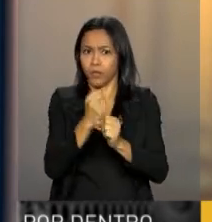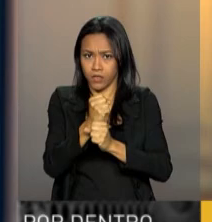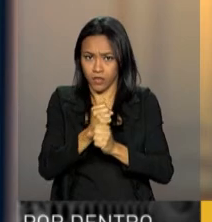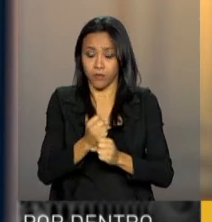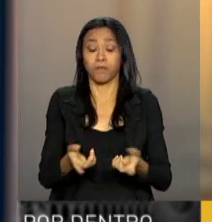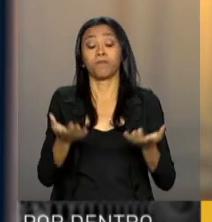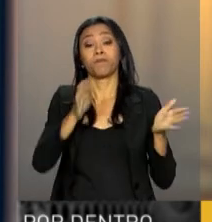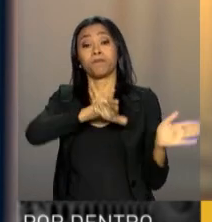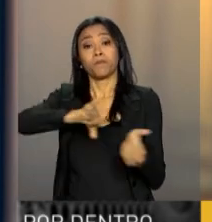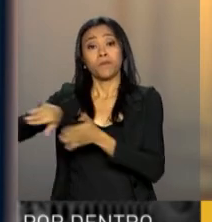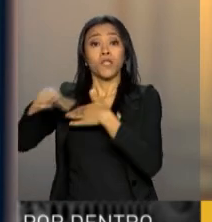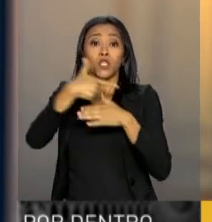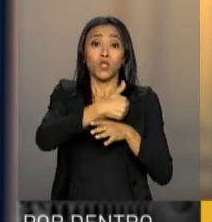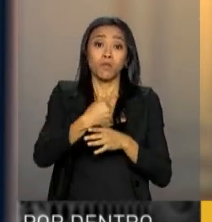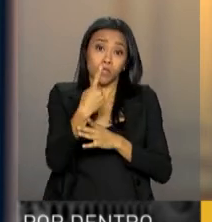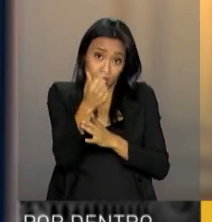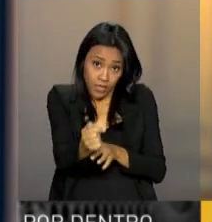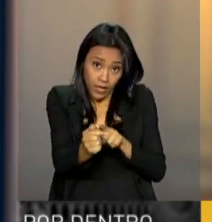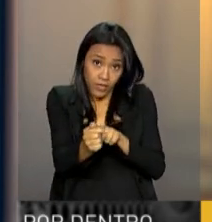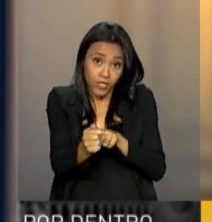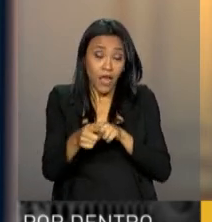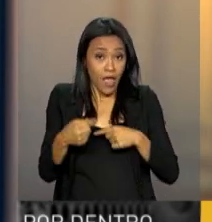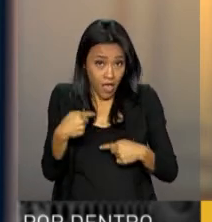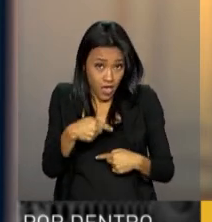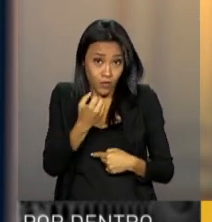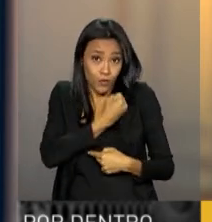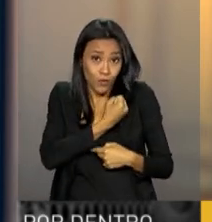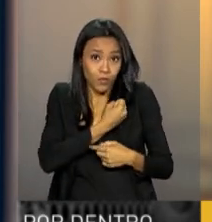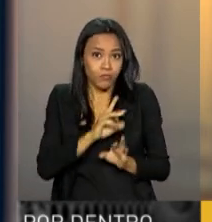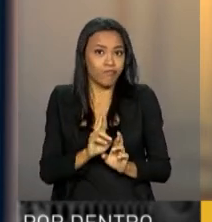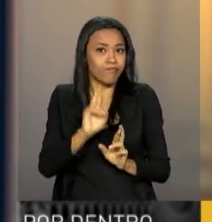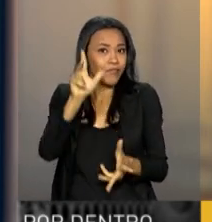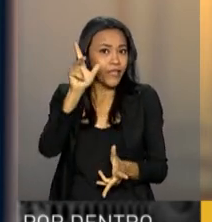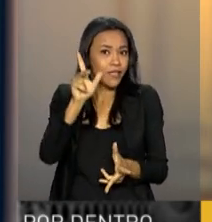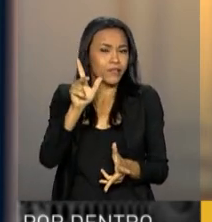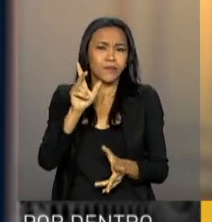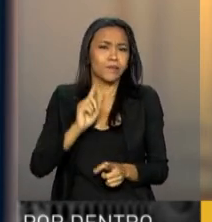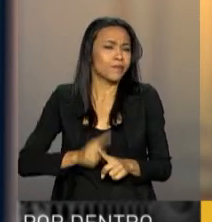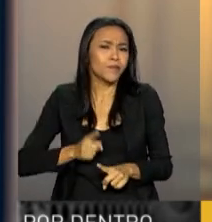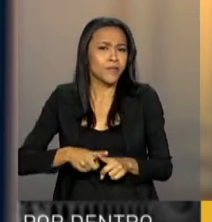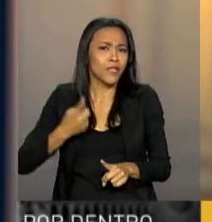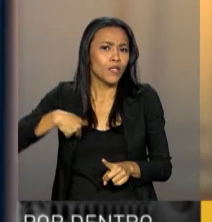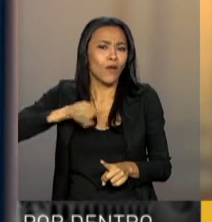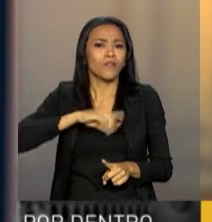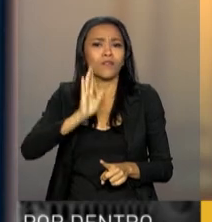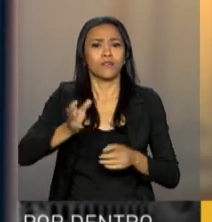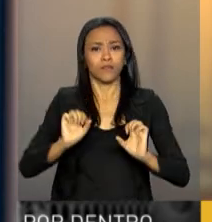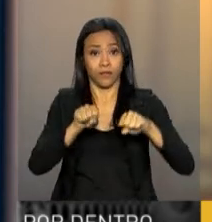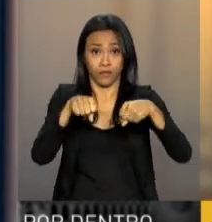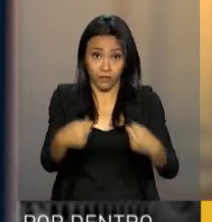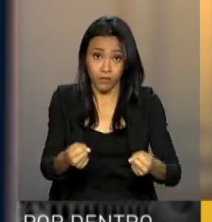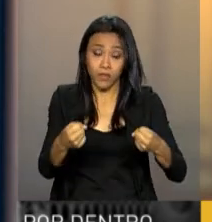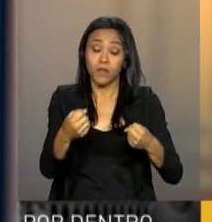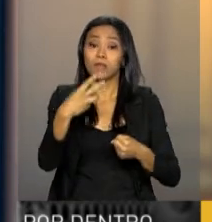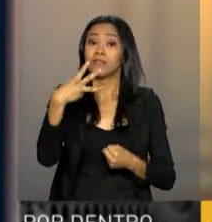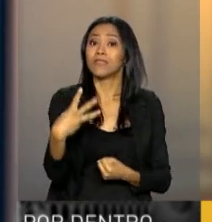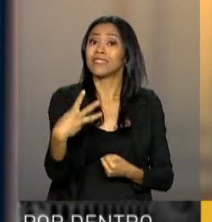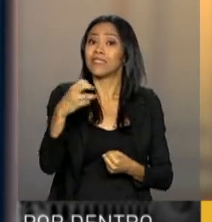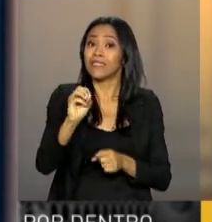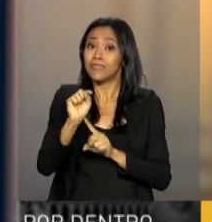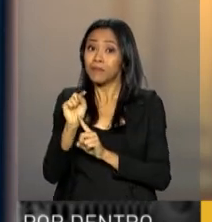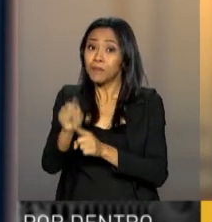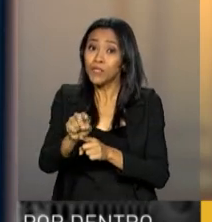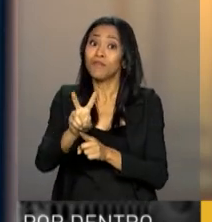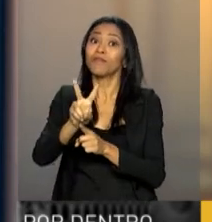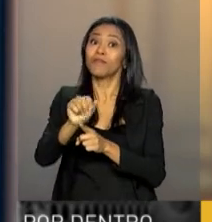2017 esses números estão diferentes porque nós recuperamos uma média de 30 mil postos de